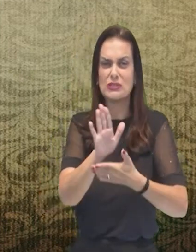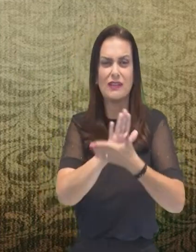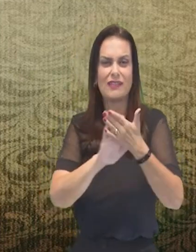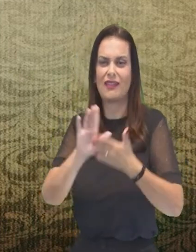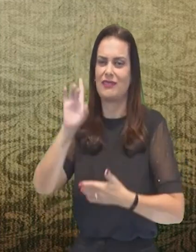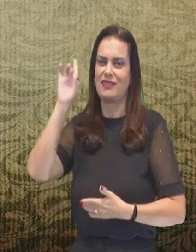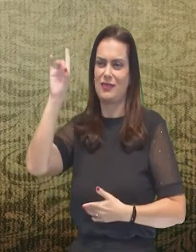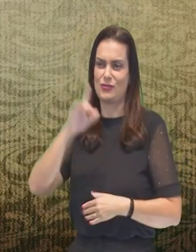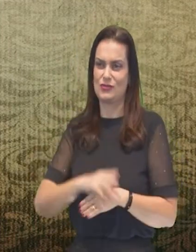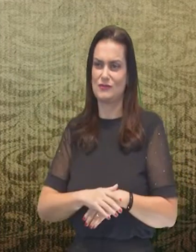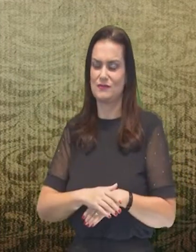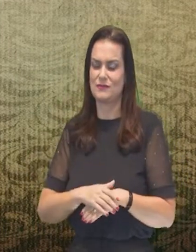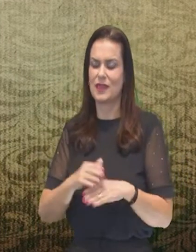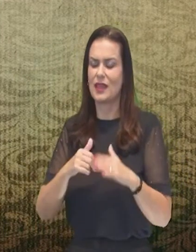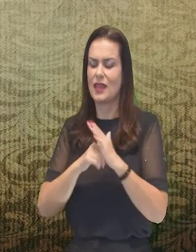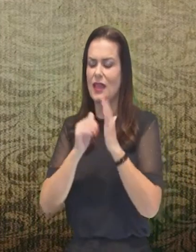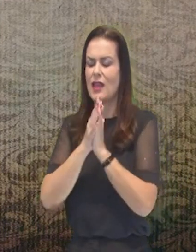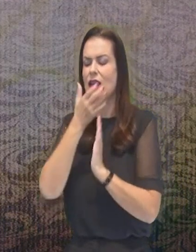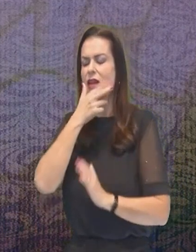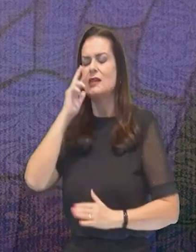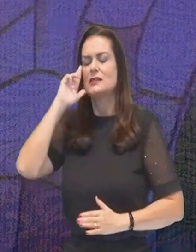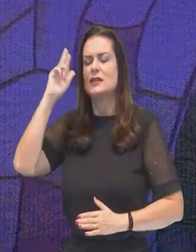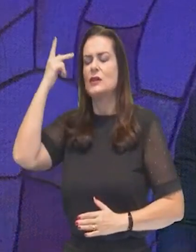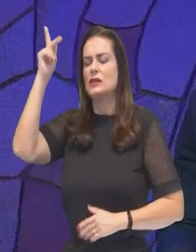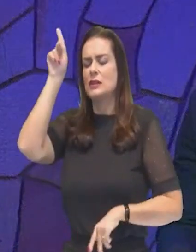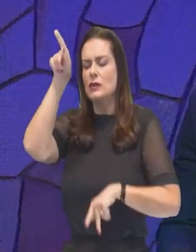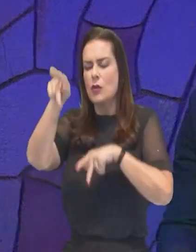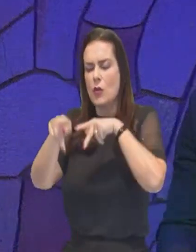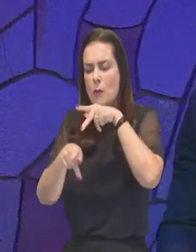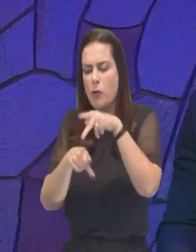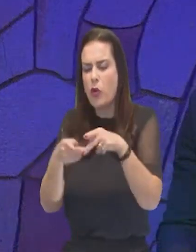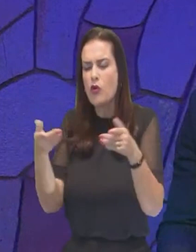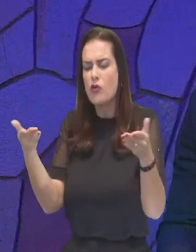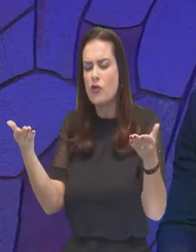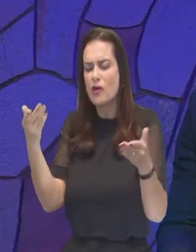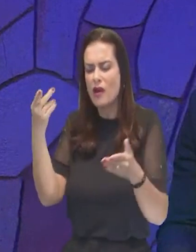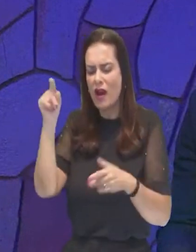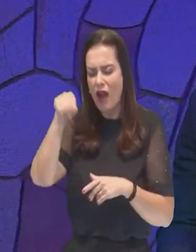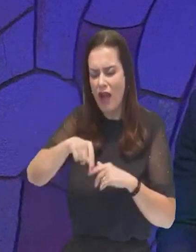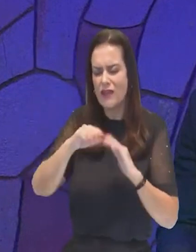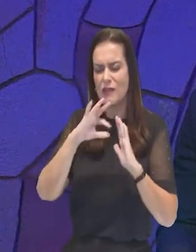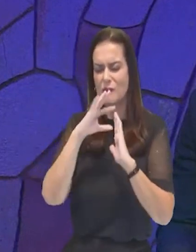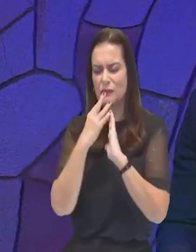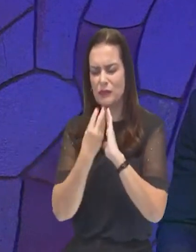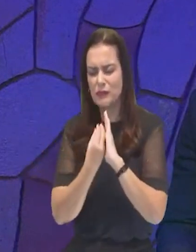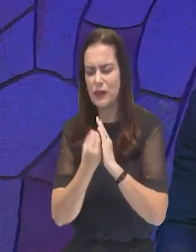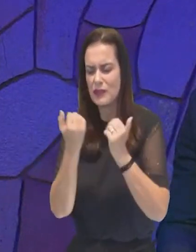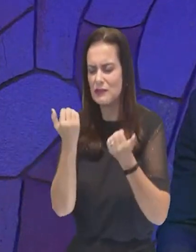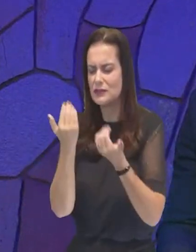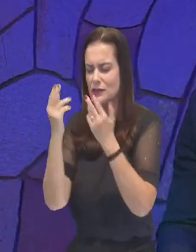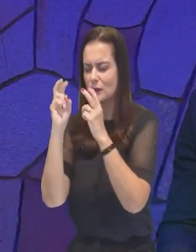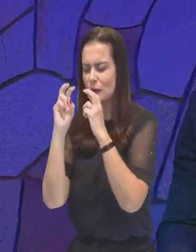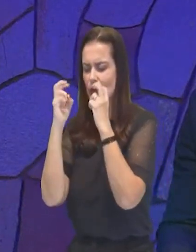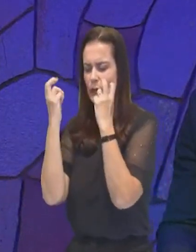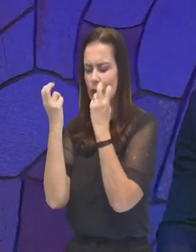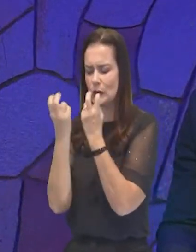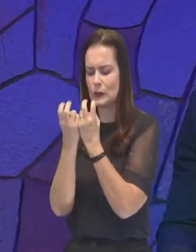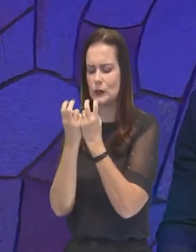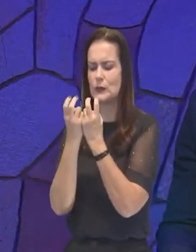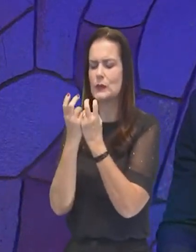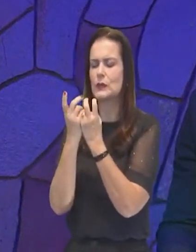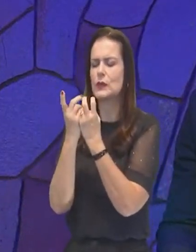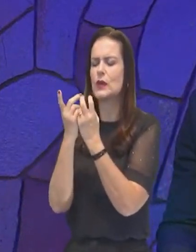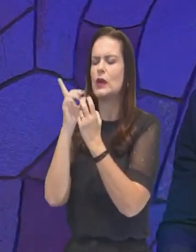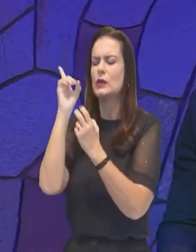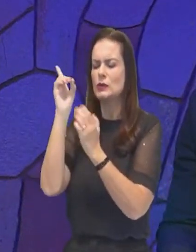Senhor, Teu é o povo, Pai, que está nesta casa, prestando-te culto. Tu é a